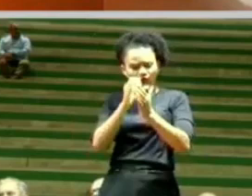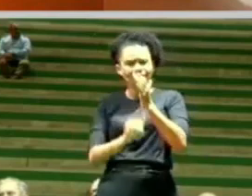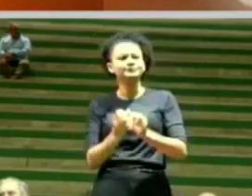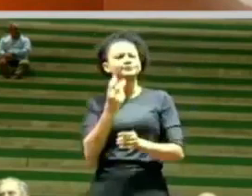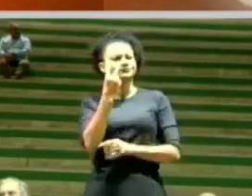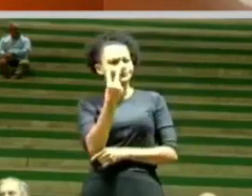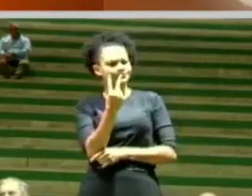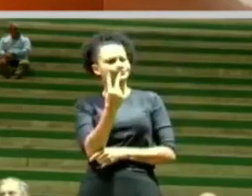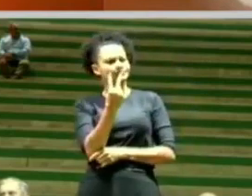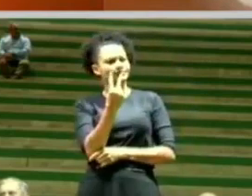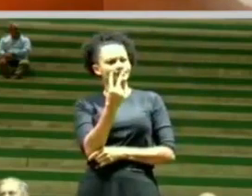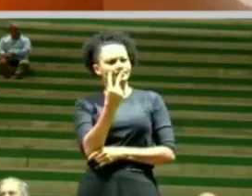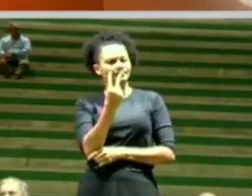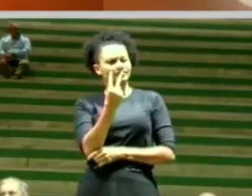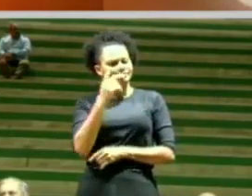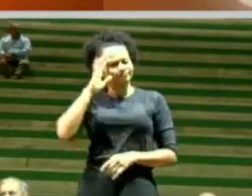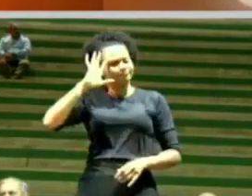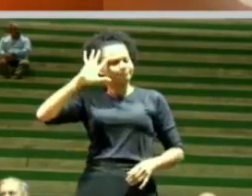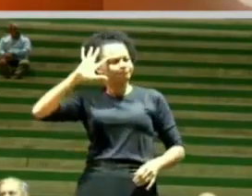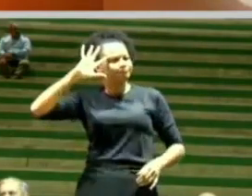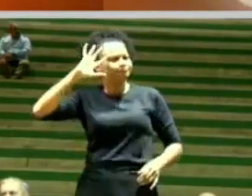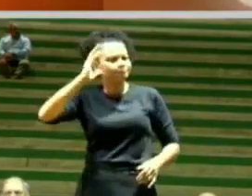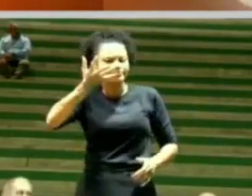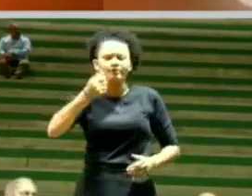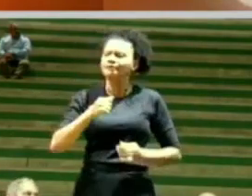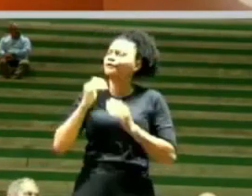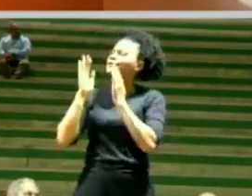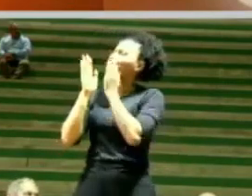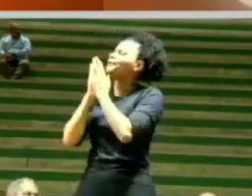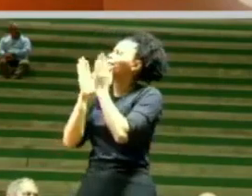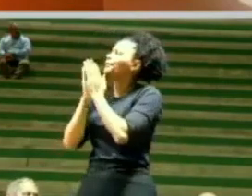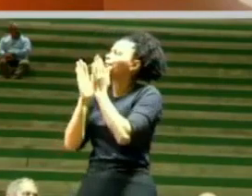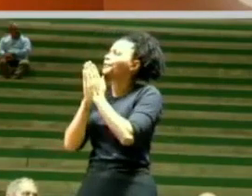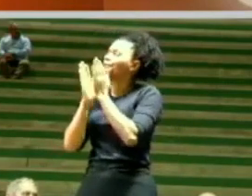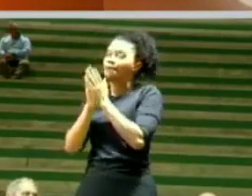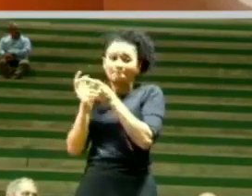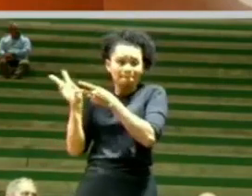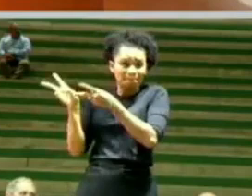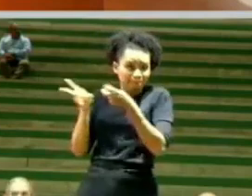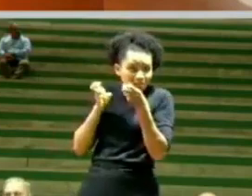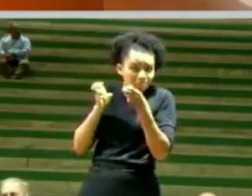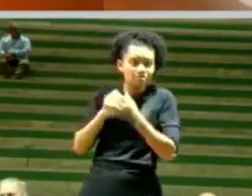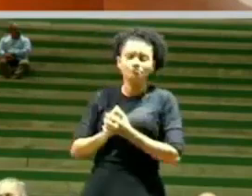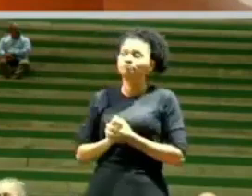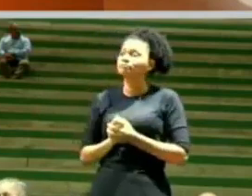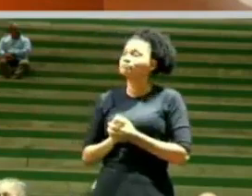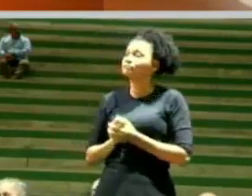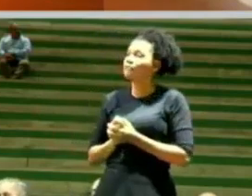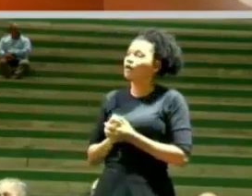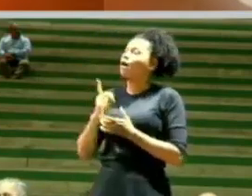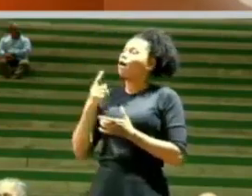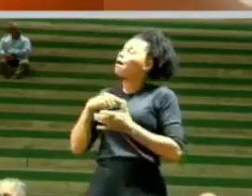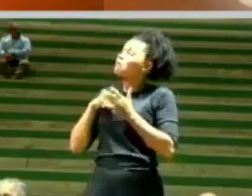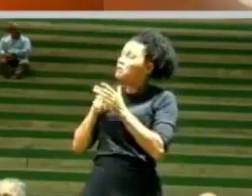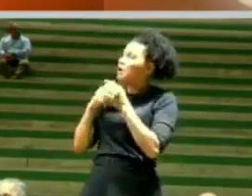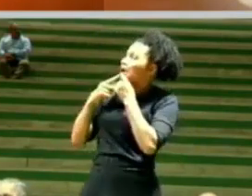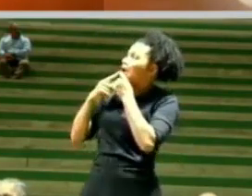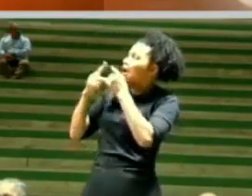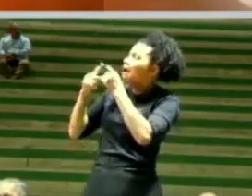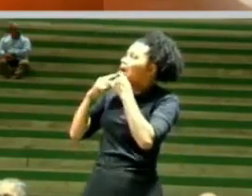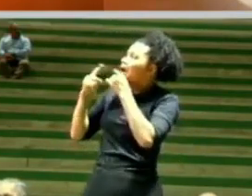2 ele decide orar. Percebam que questionar a